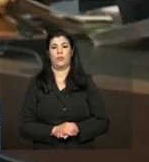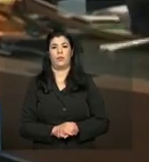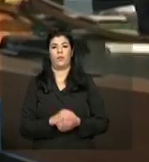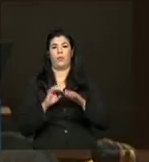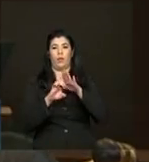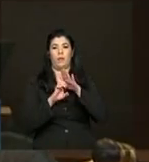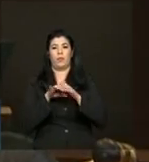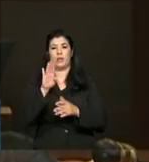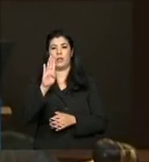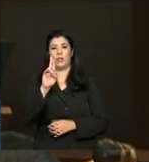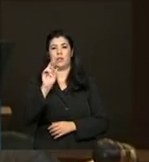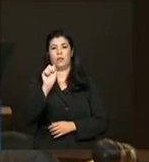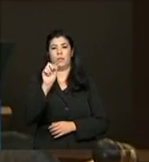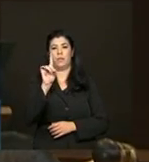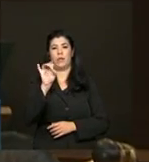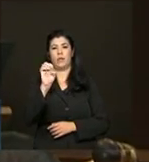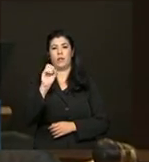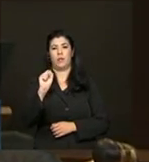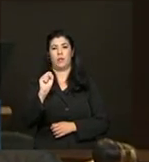Bradesco.